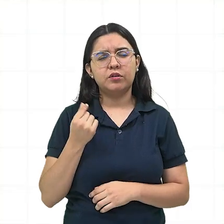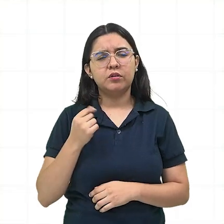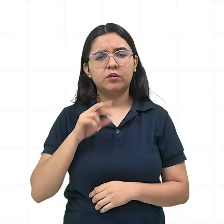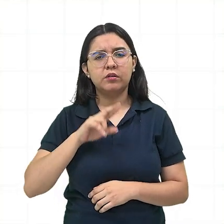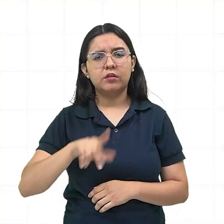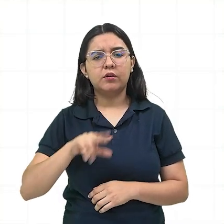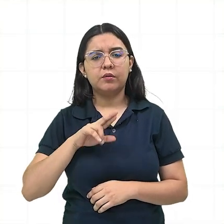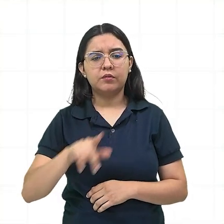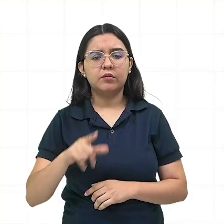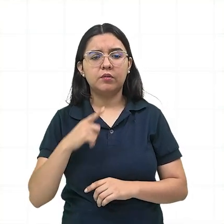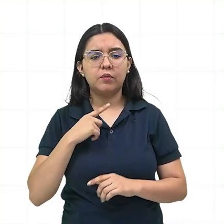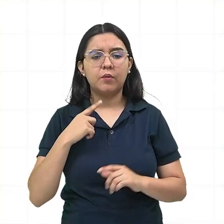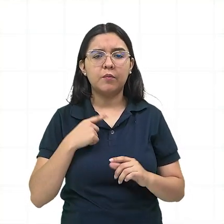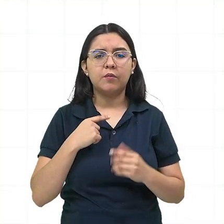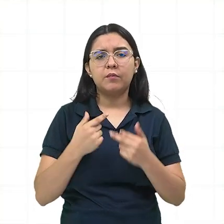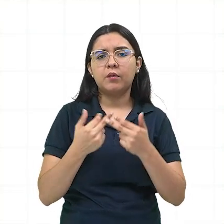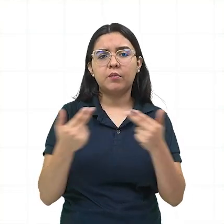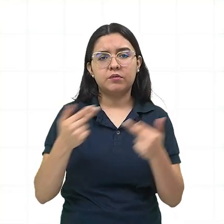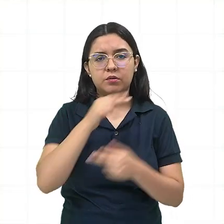como uma ameaça,